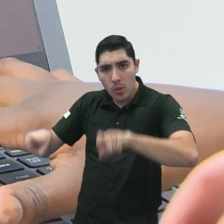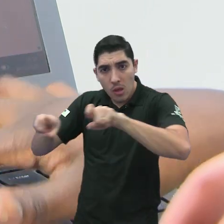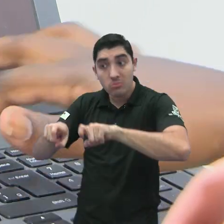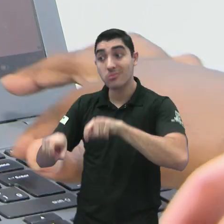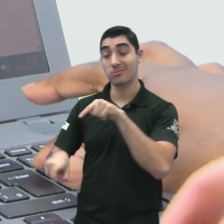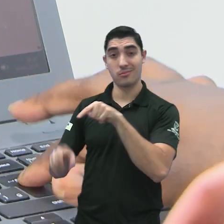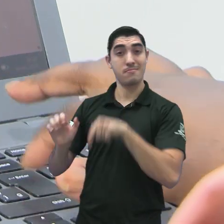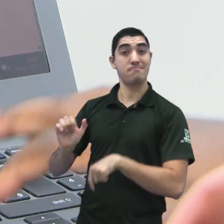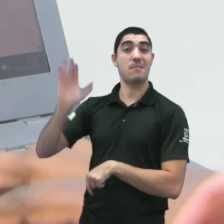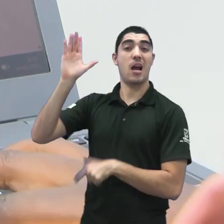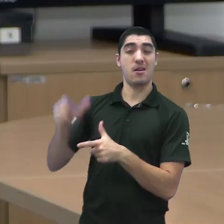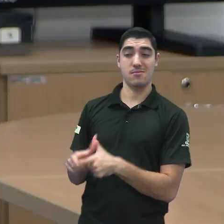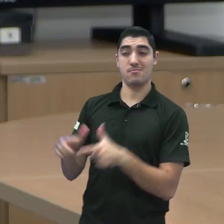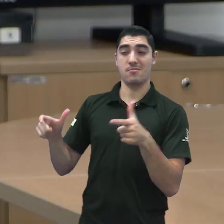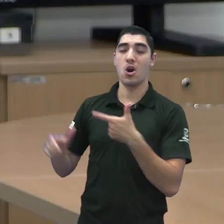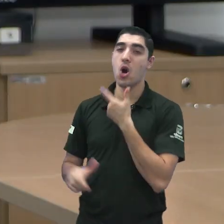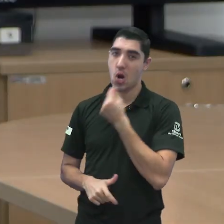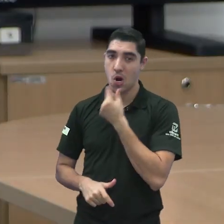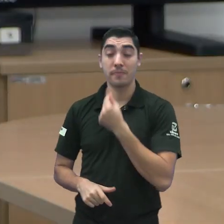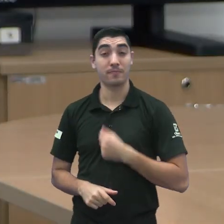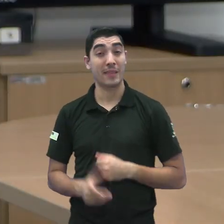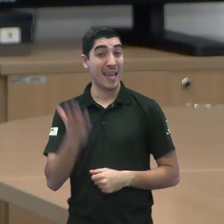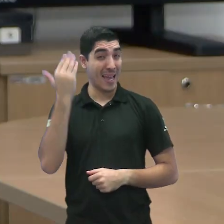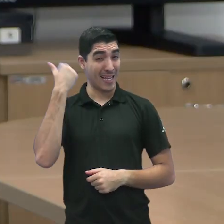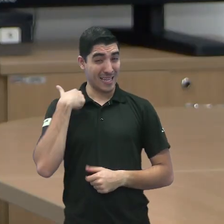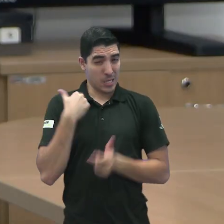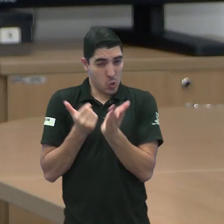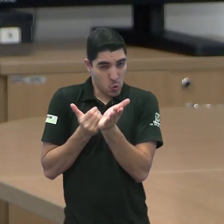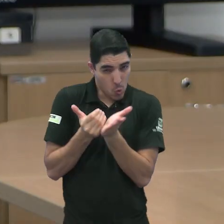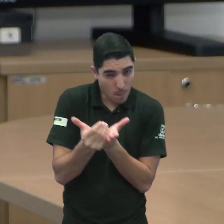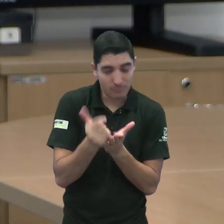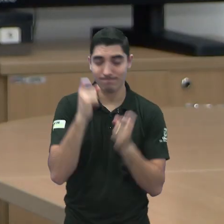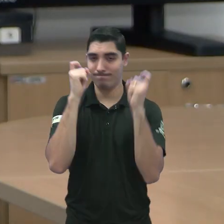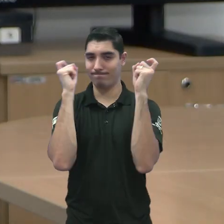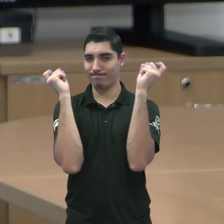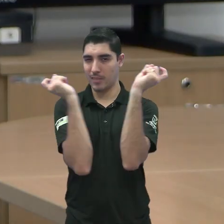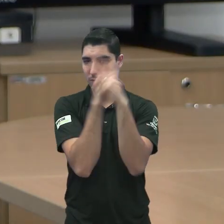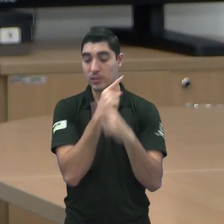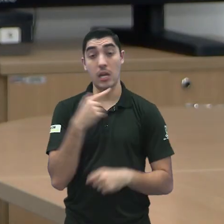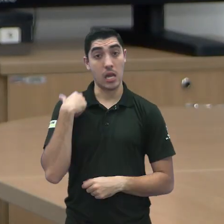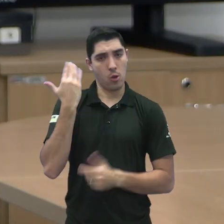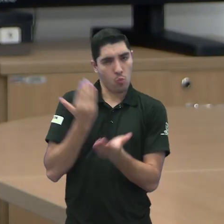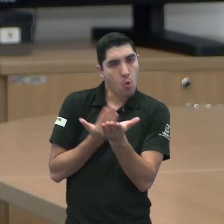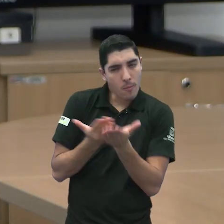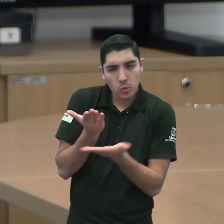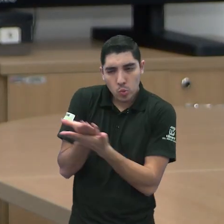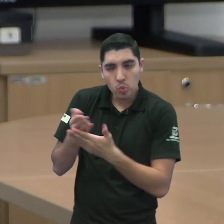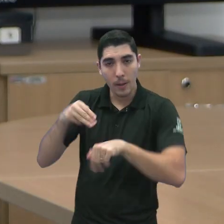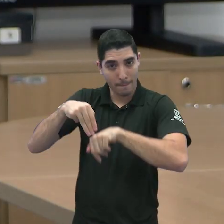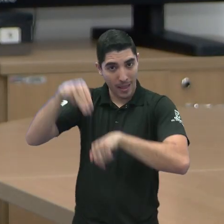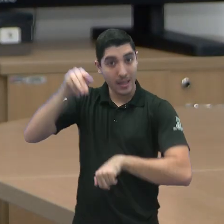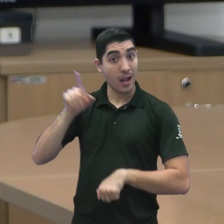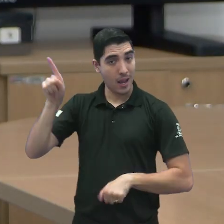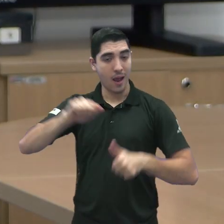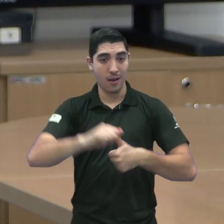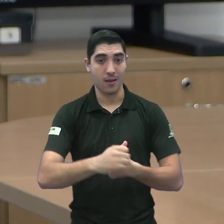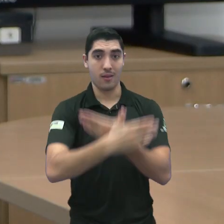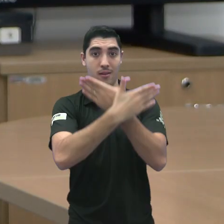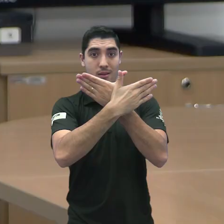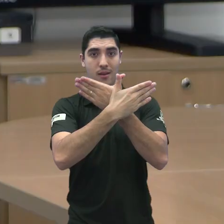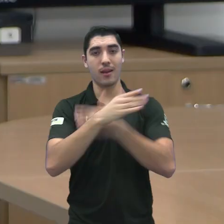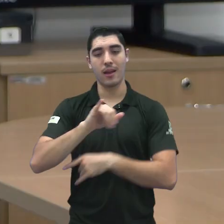continuam dominadas por homens. No começo foi muito difícil. No caso, quando eu comecei o mestrado, eu estava no ITA, e lá é uma área